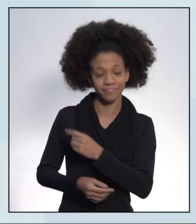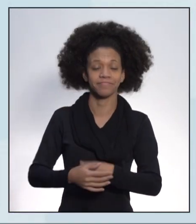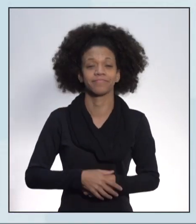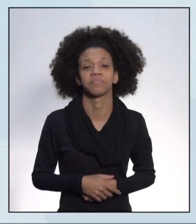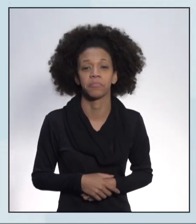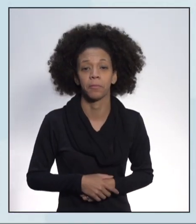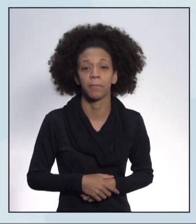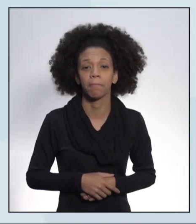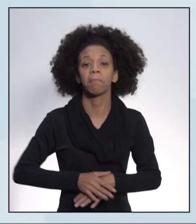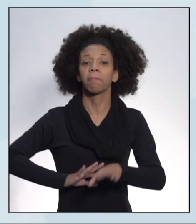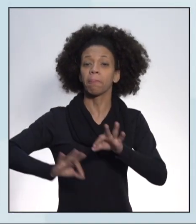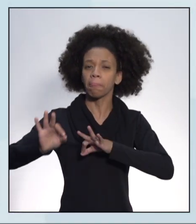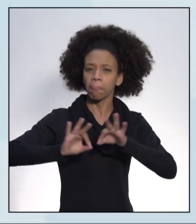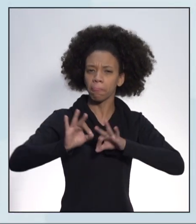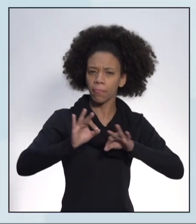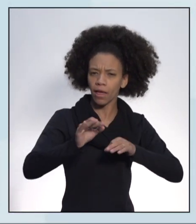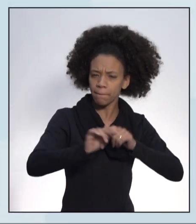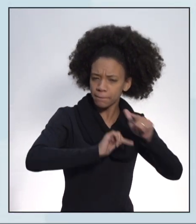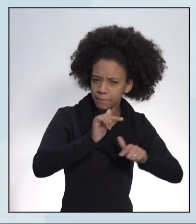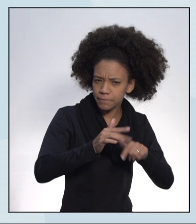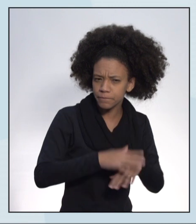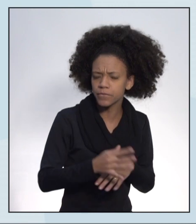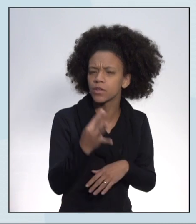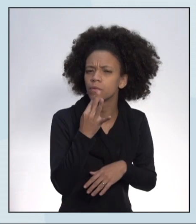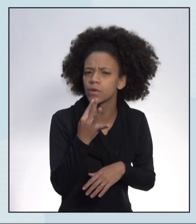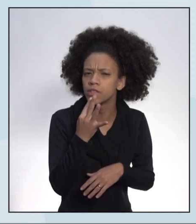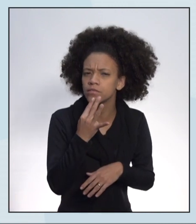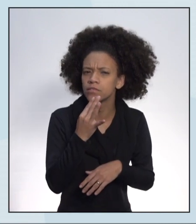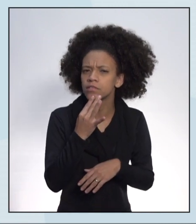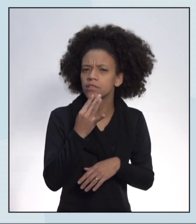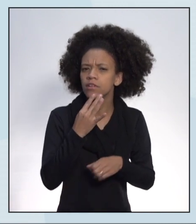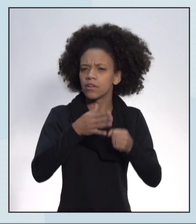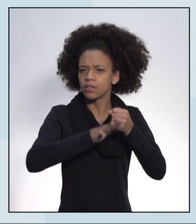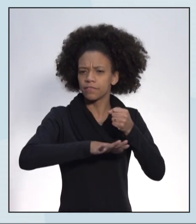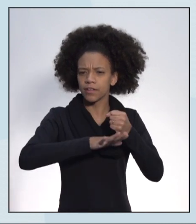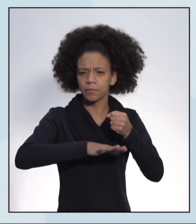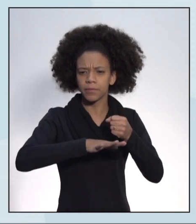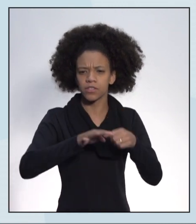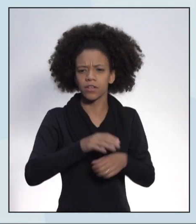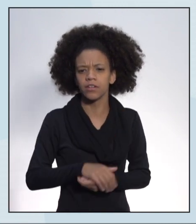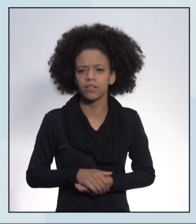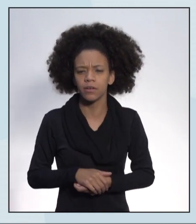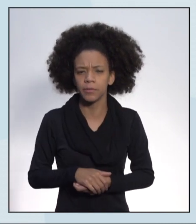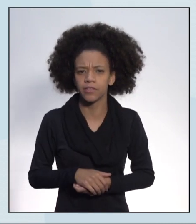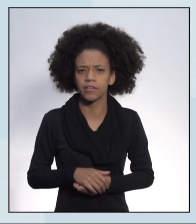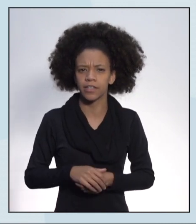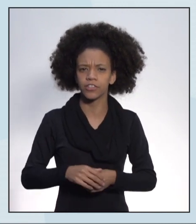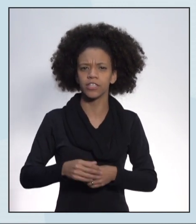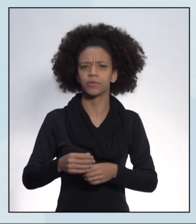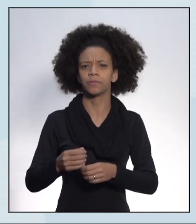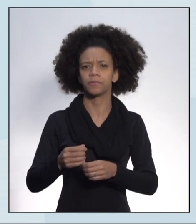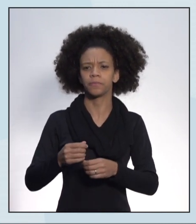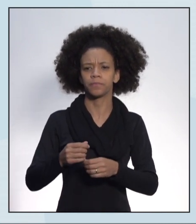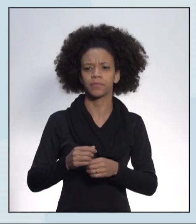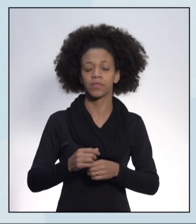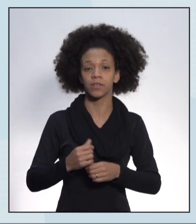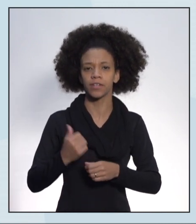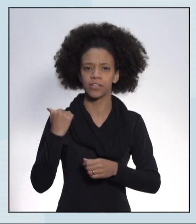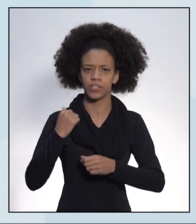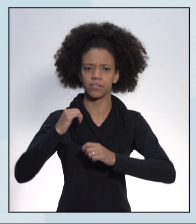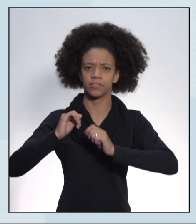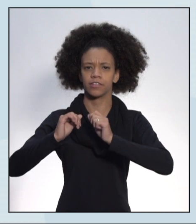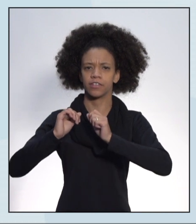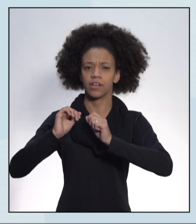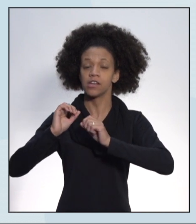nossa habilidade para trabalhar hoje será reconhecer os elementos básicos da narrativa literária, né? O tema da aula, estudo de